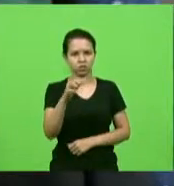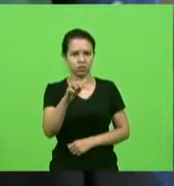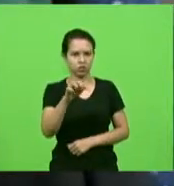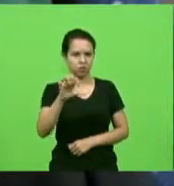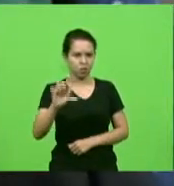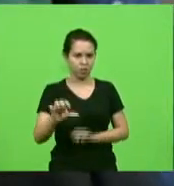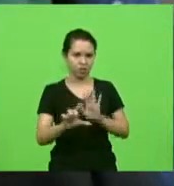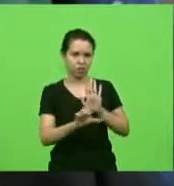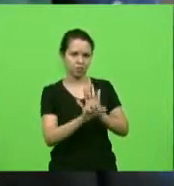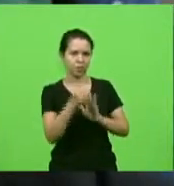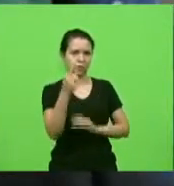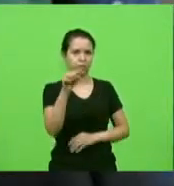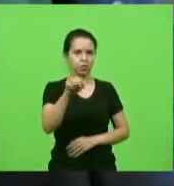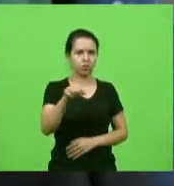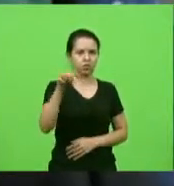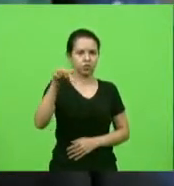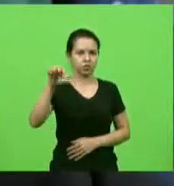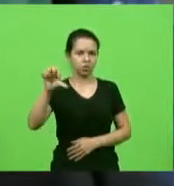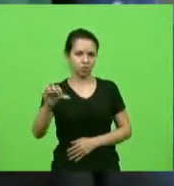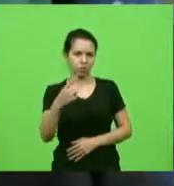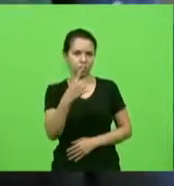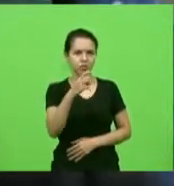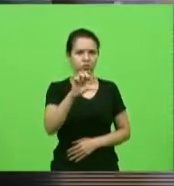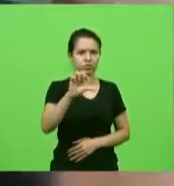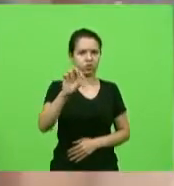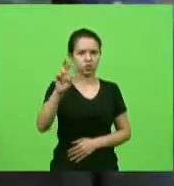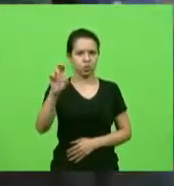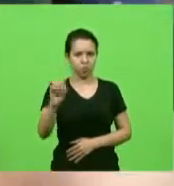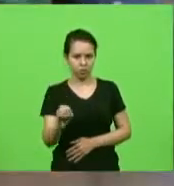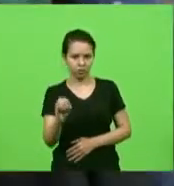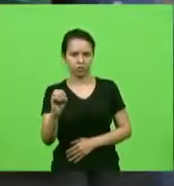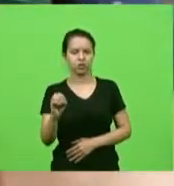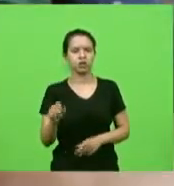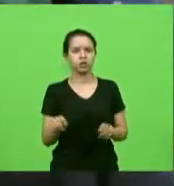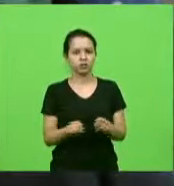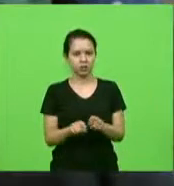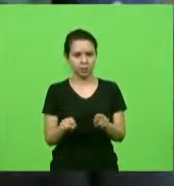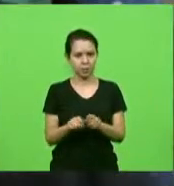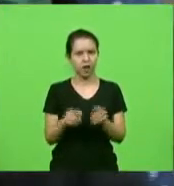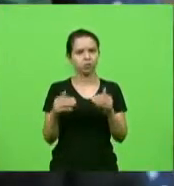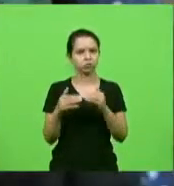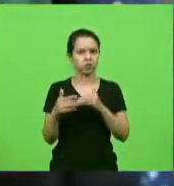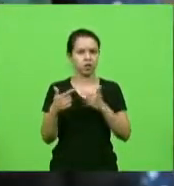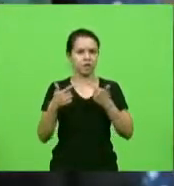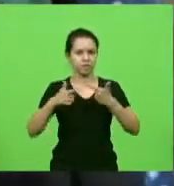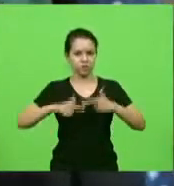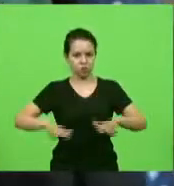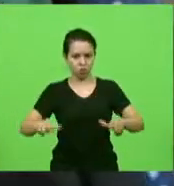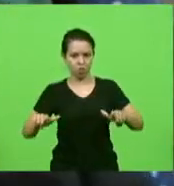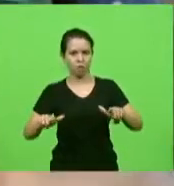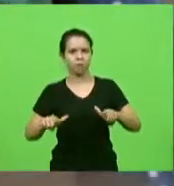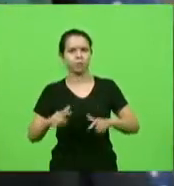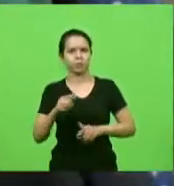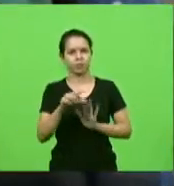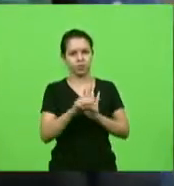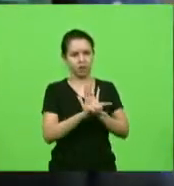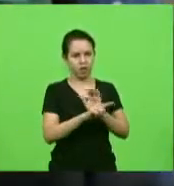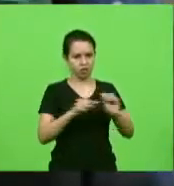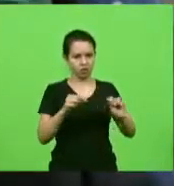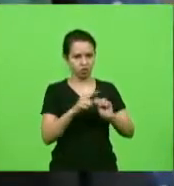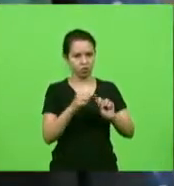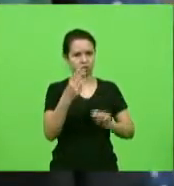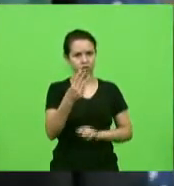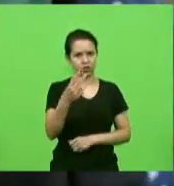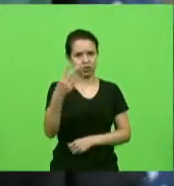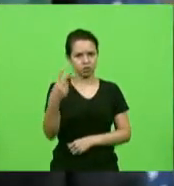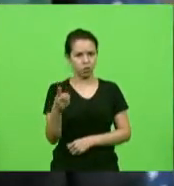de Números 1079 de 1950, com efeitos equivalentes à absolvição nos termos do artigo 32 da